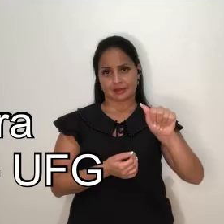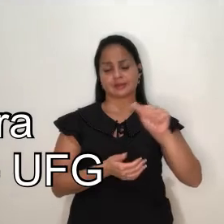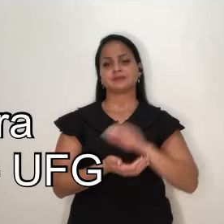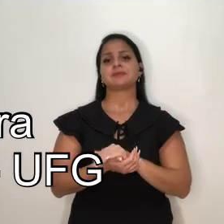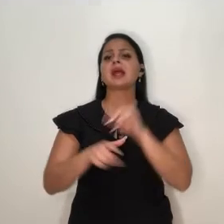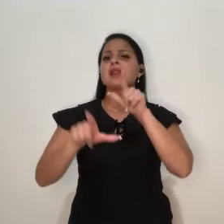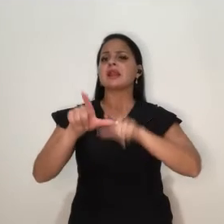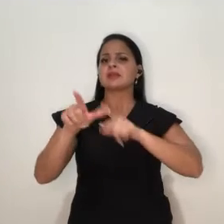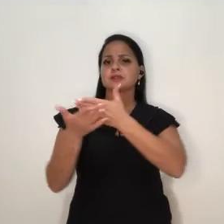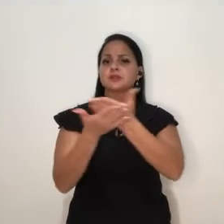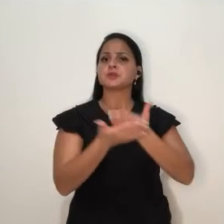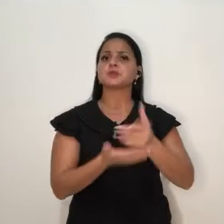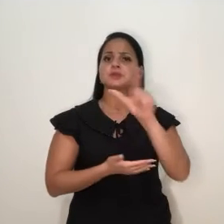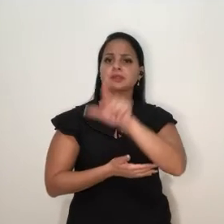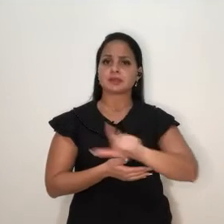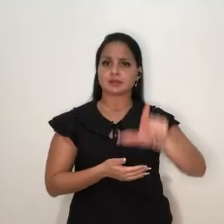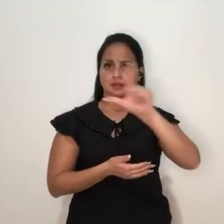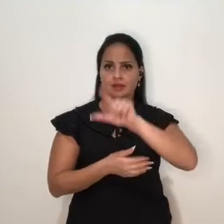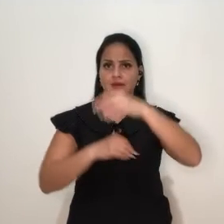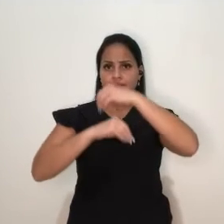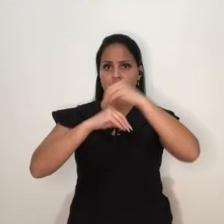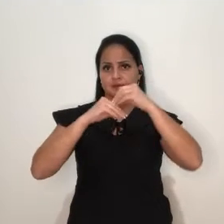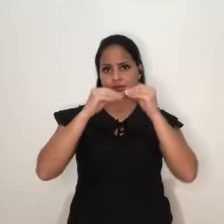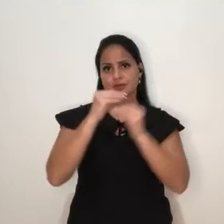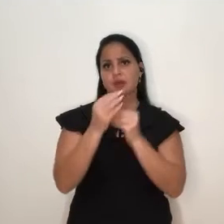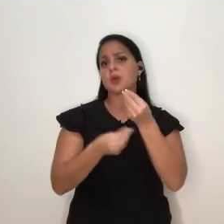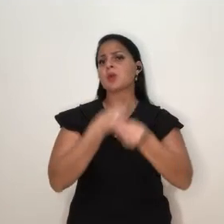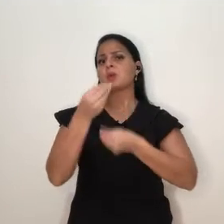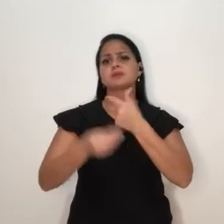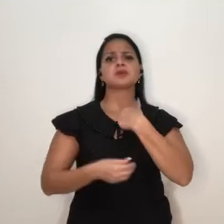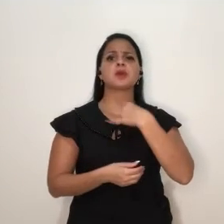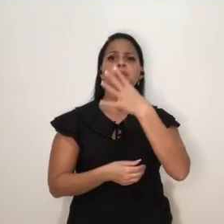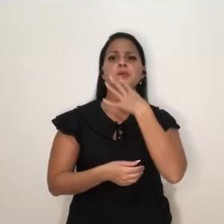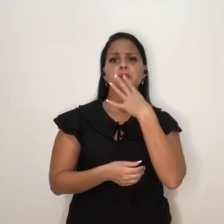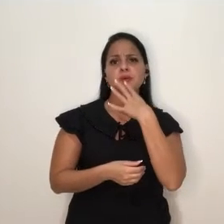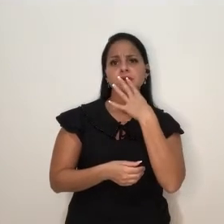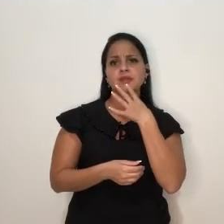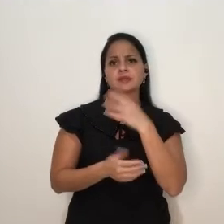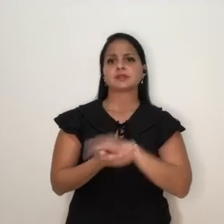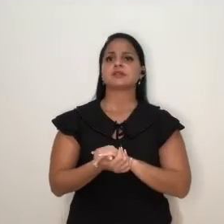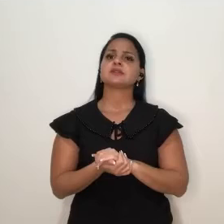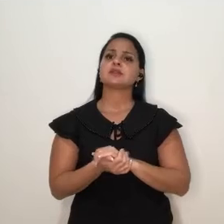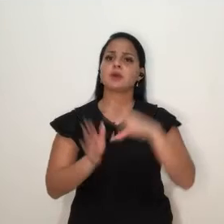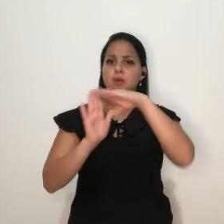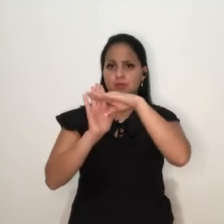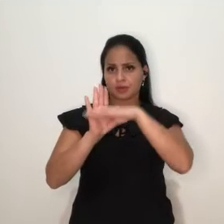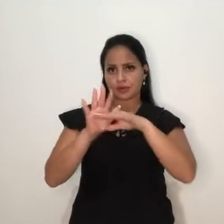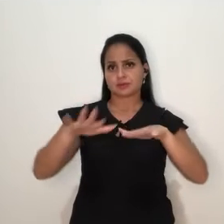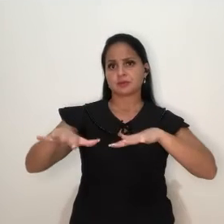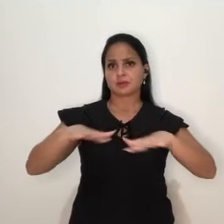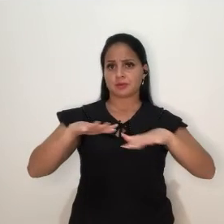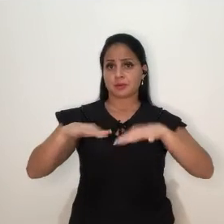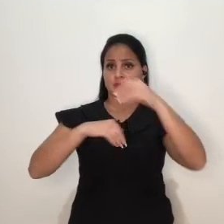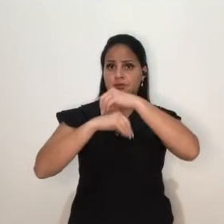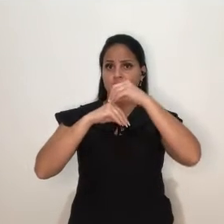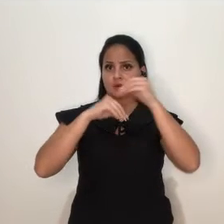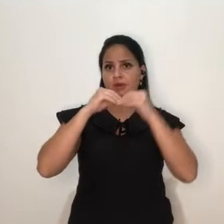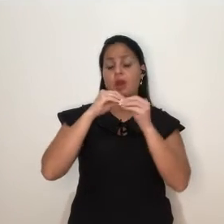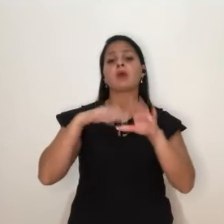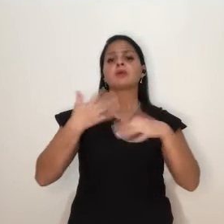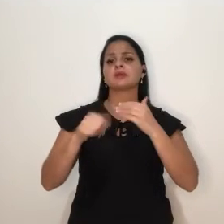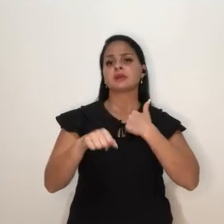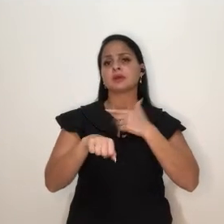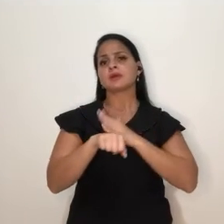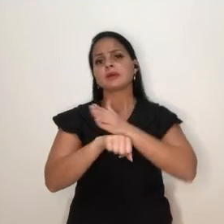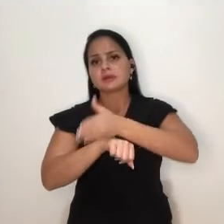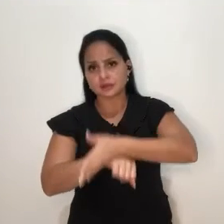Como tive conhecimento do programa de mobilidade da UFG? Bem, desde que eu ingressei na universidade, eu sempre estive aberta às oportunidades que ela